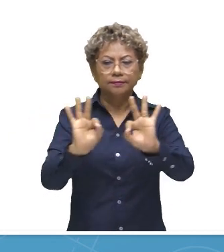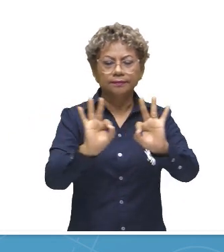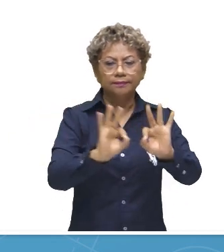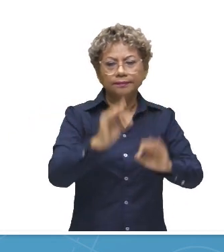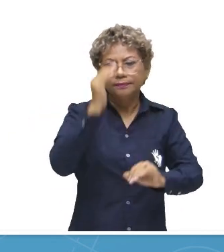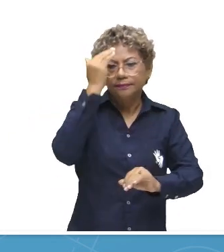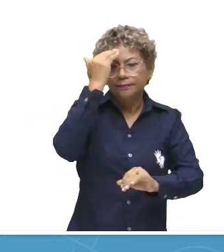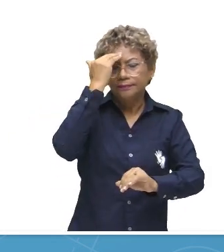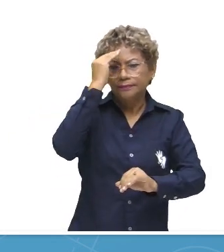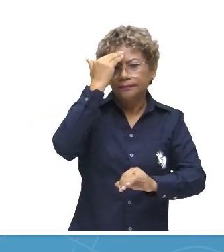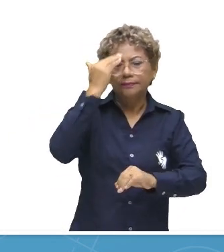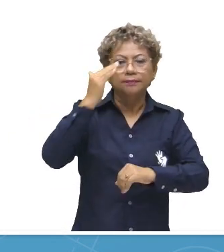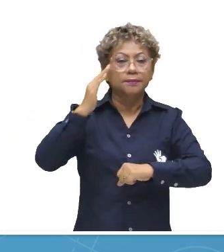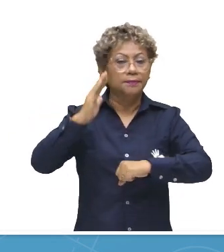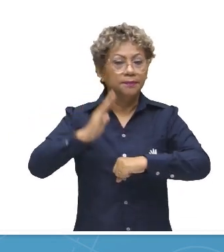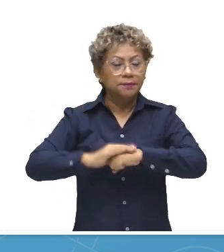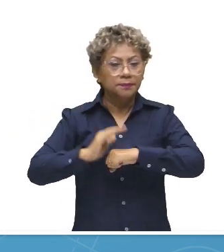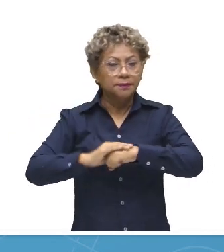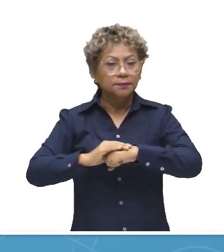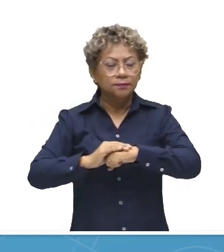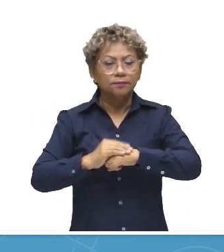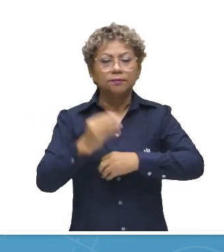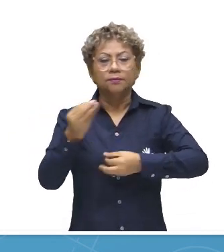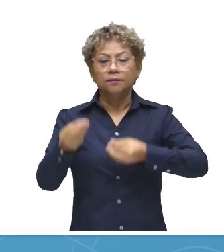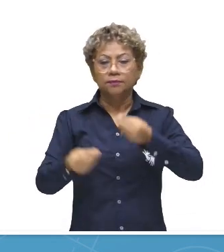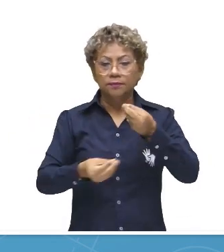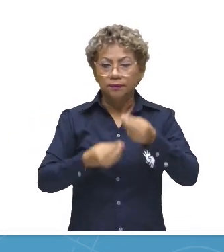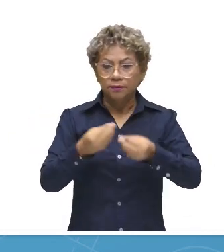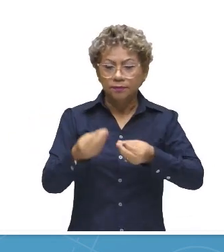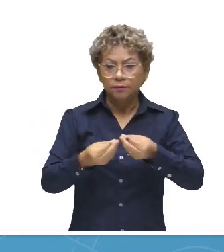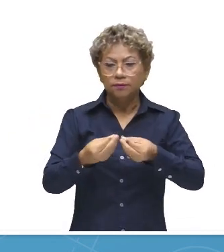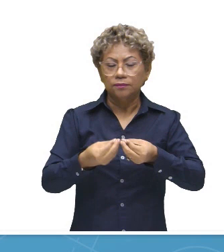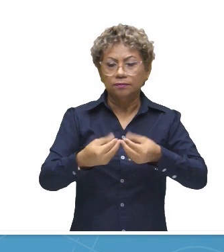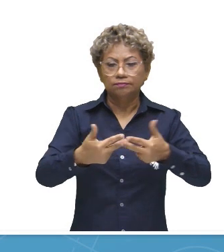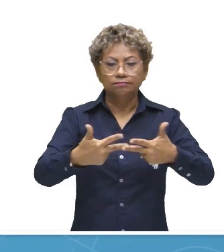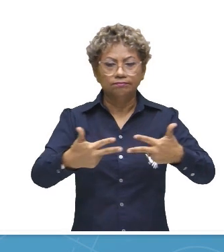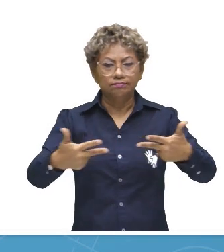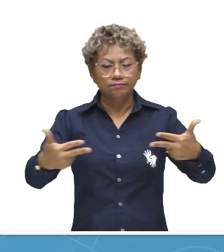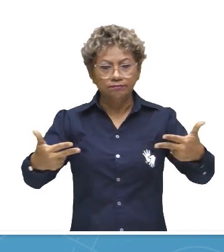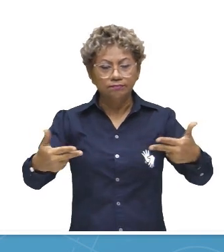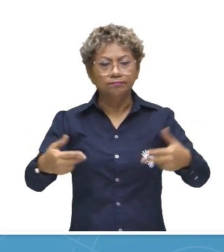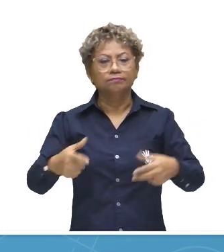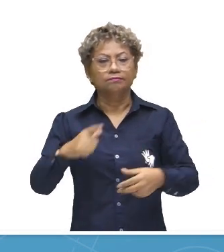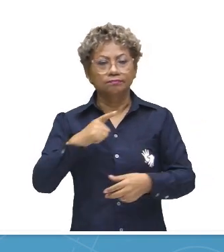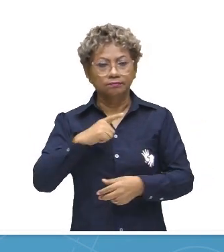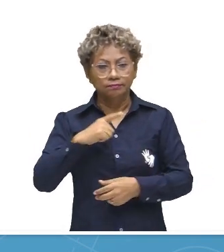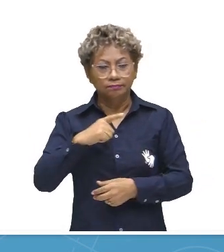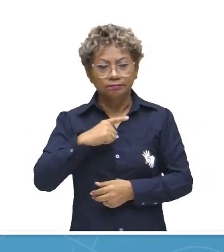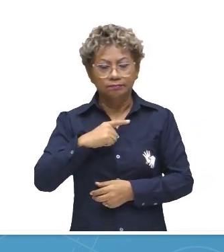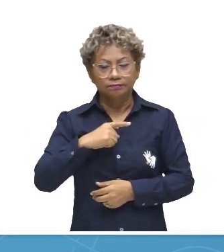entender aqui como se classifica os polígonos em regulares e irregulares.